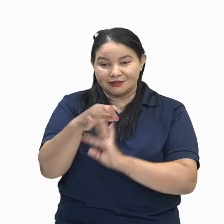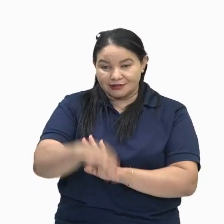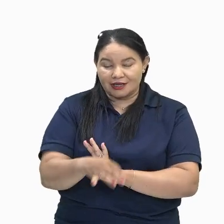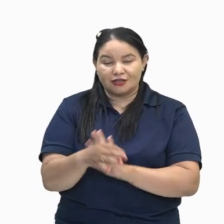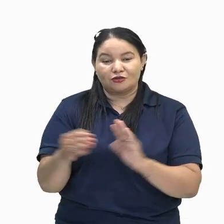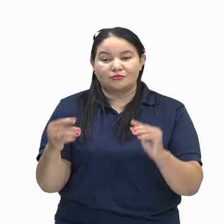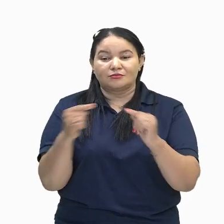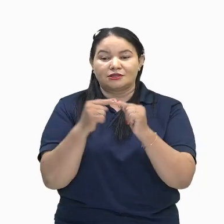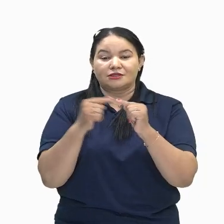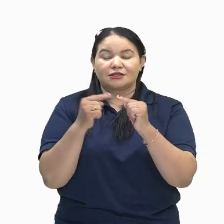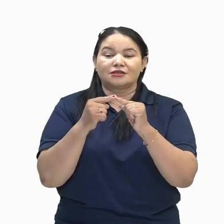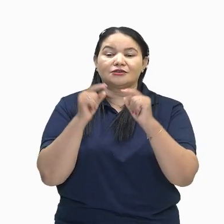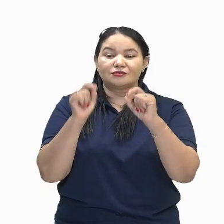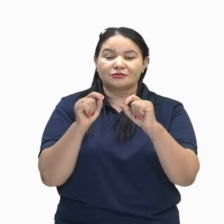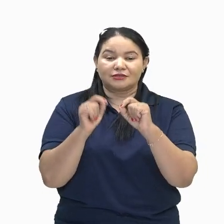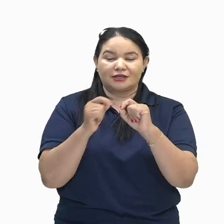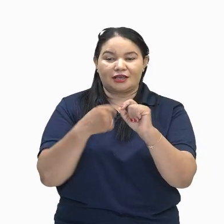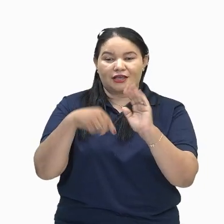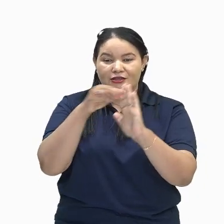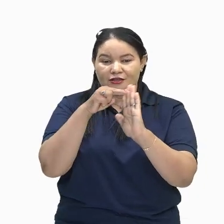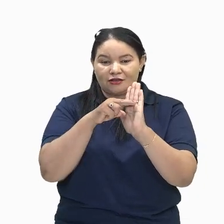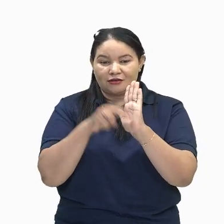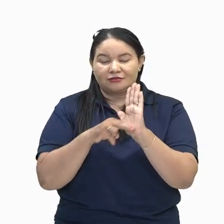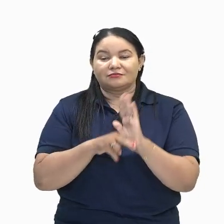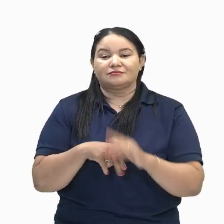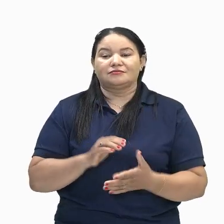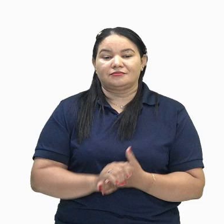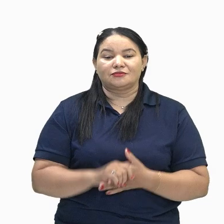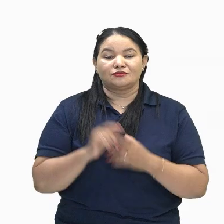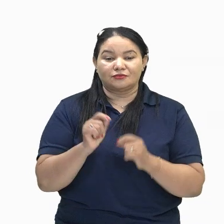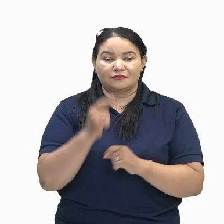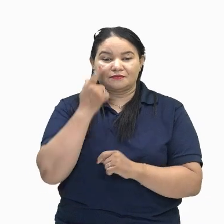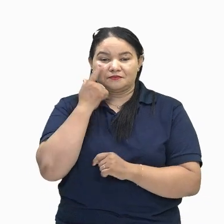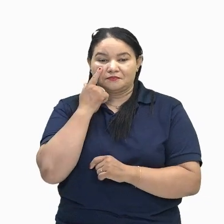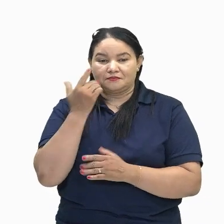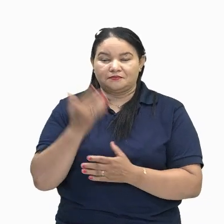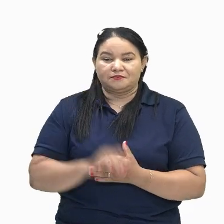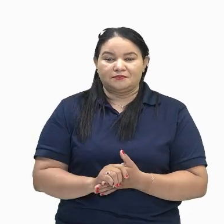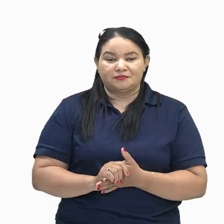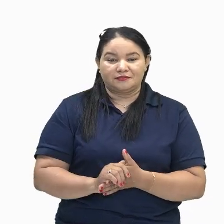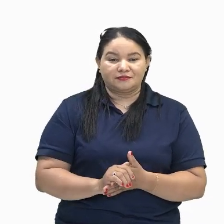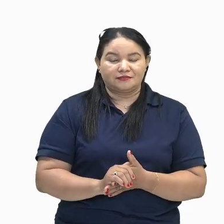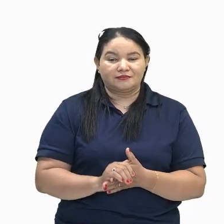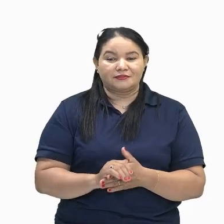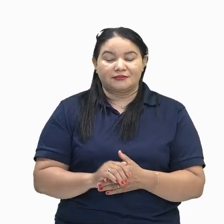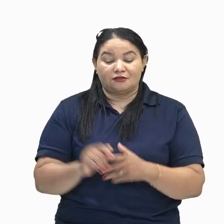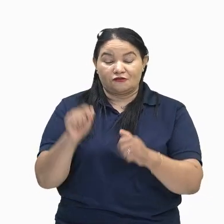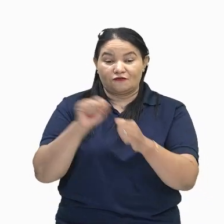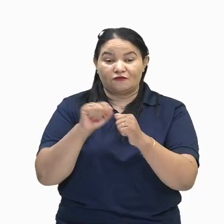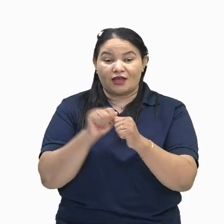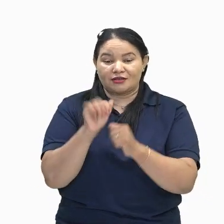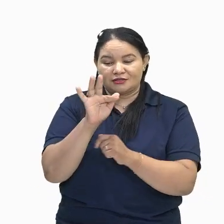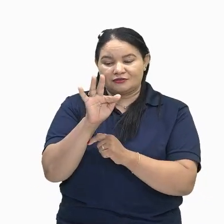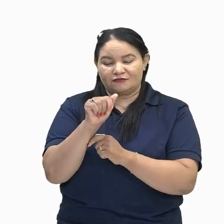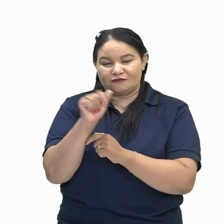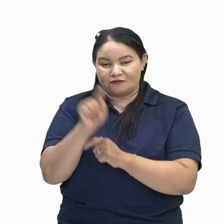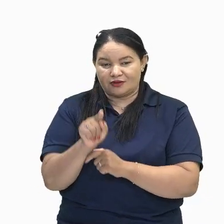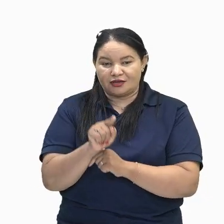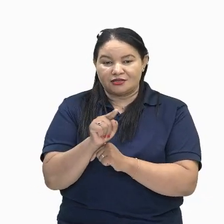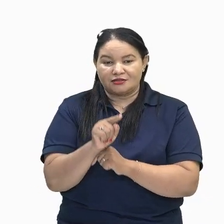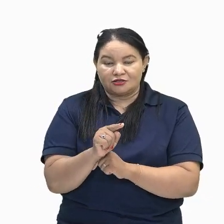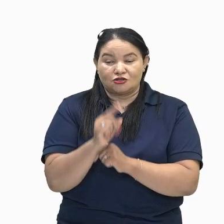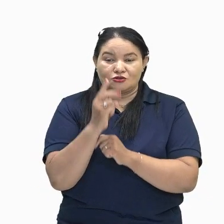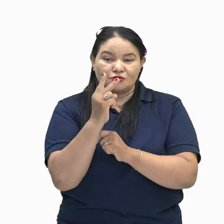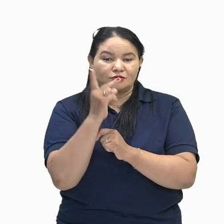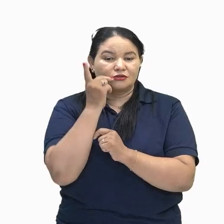com a norma, fazem apenas 2 dias, deveria ser escrito assim. Faz apenas 2 dias. Observem, com o verbo